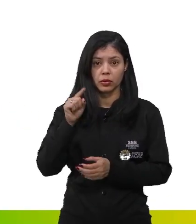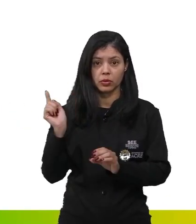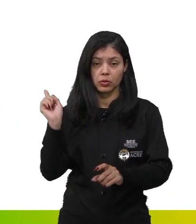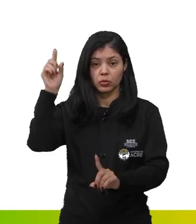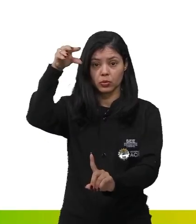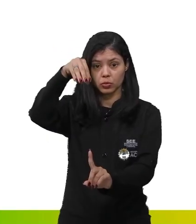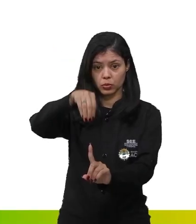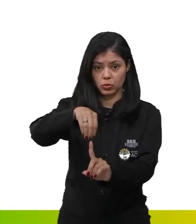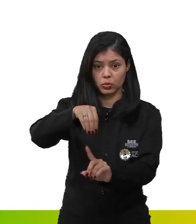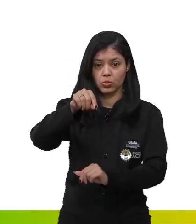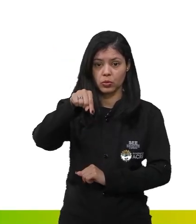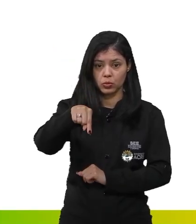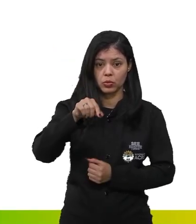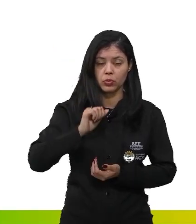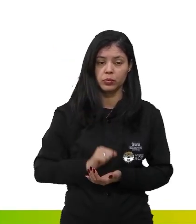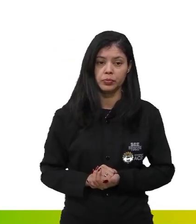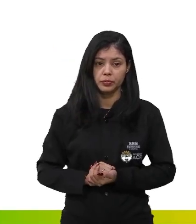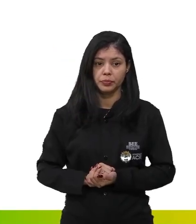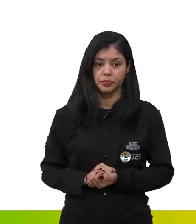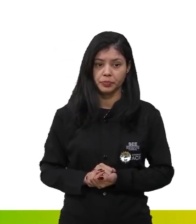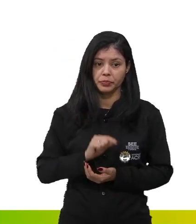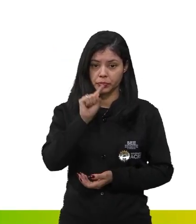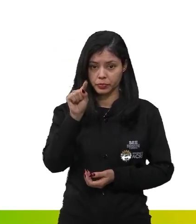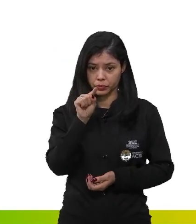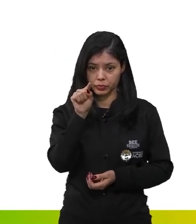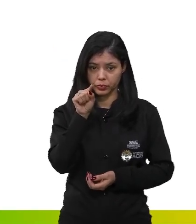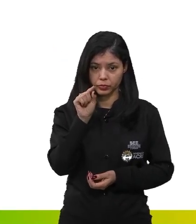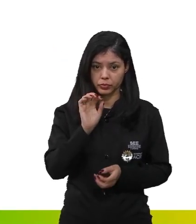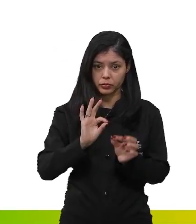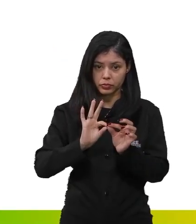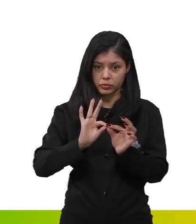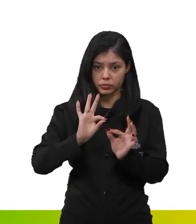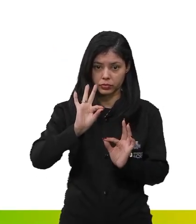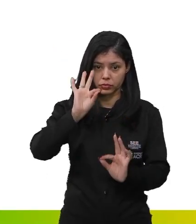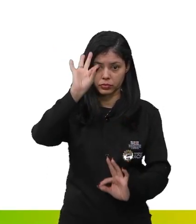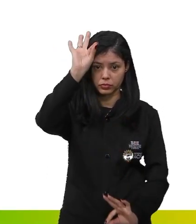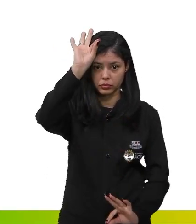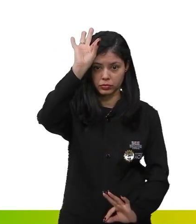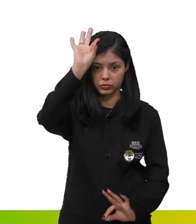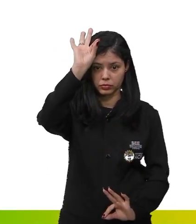tá bom? Vou colocar aqui Cabo Verde, nessa bolinha aí.